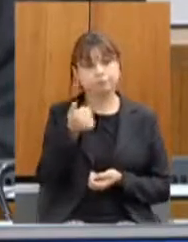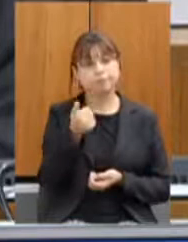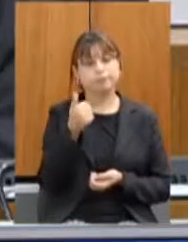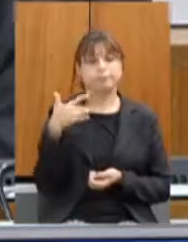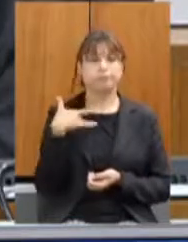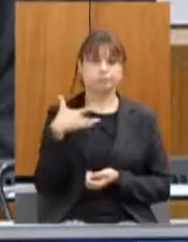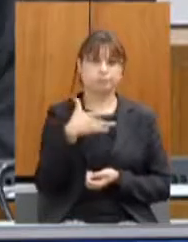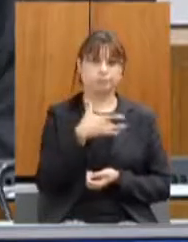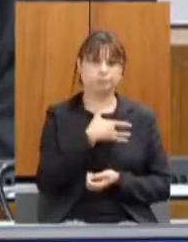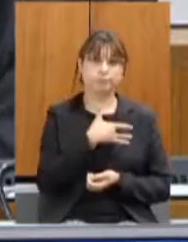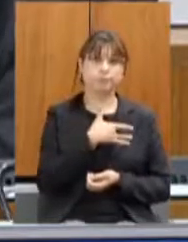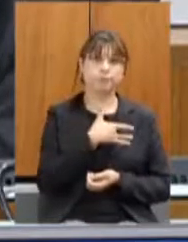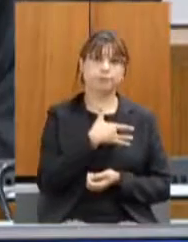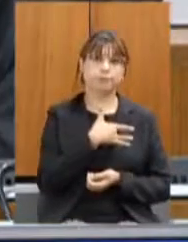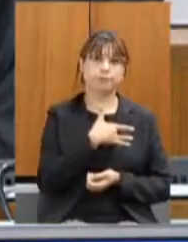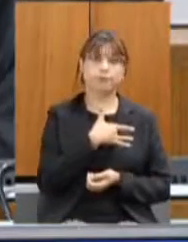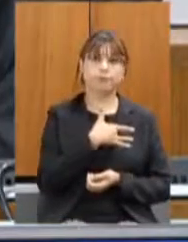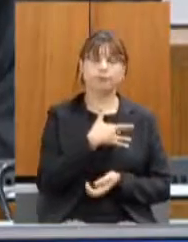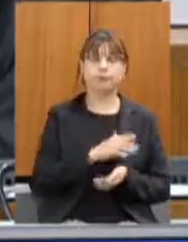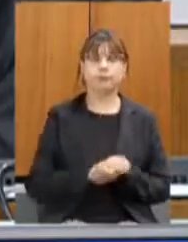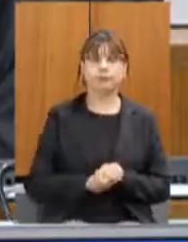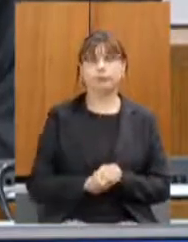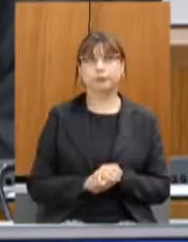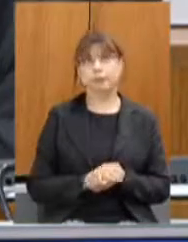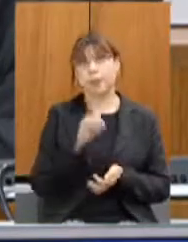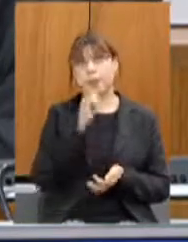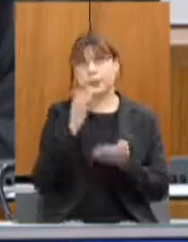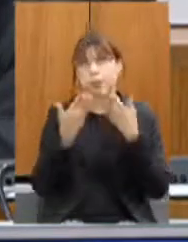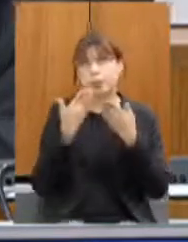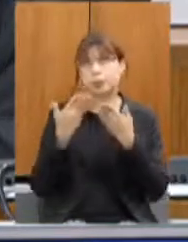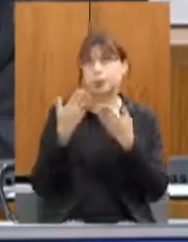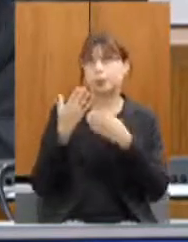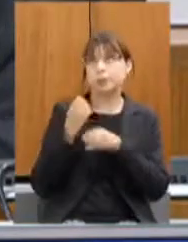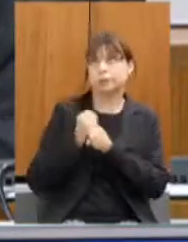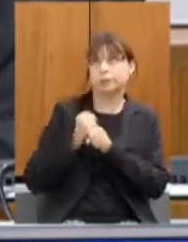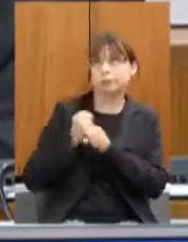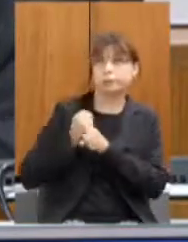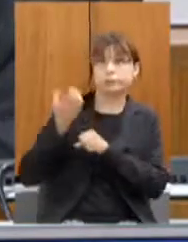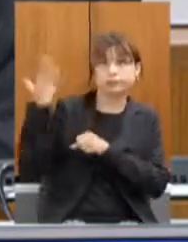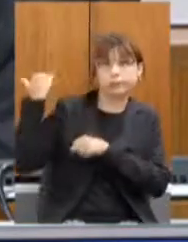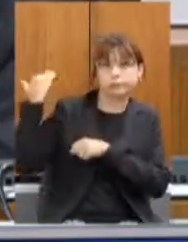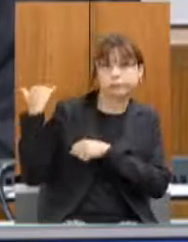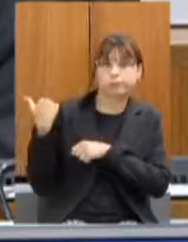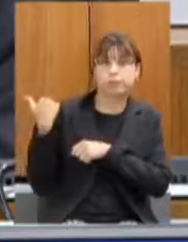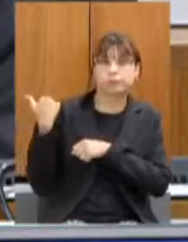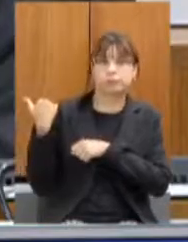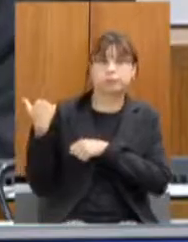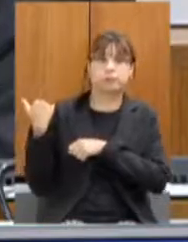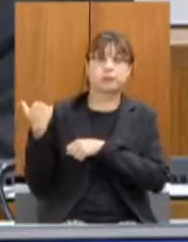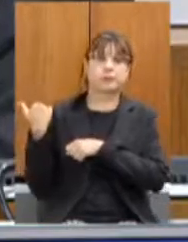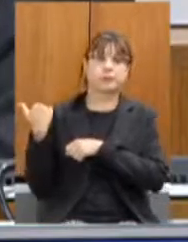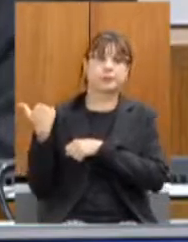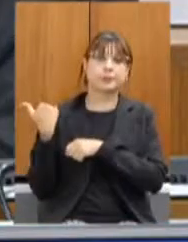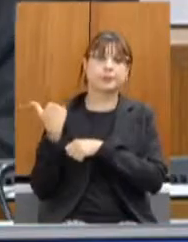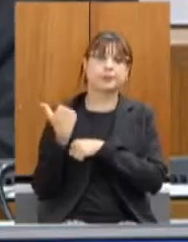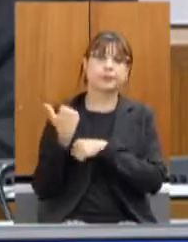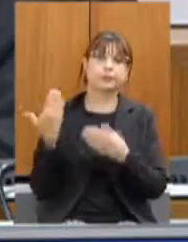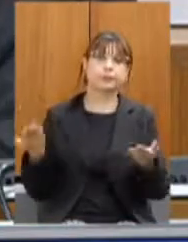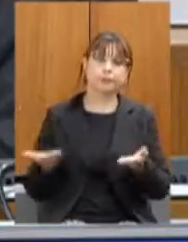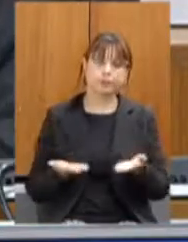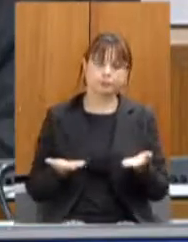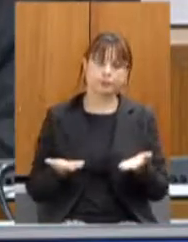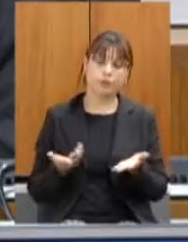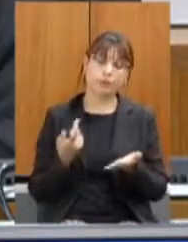eu não tenho dúvida se nós compararmos com os últimos anos esse ano está dentro de todo esse caos que eu E